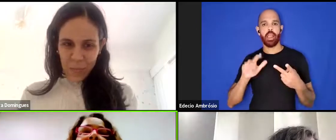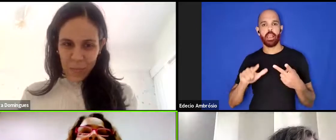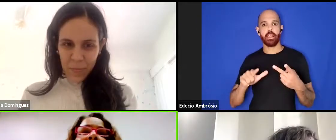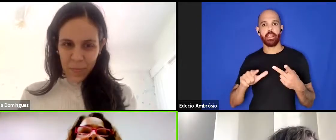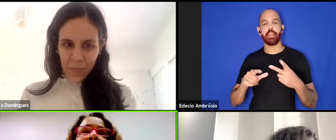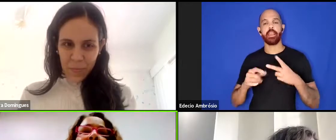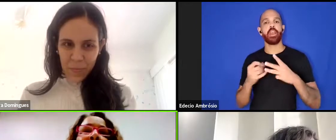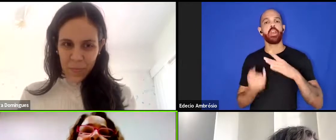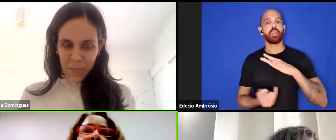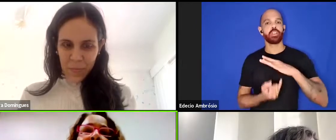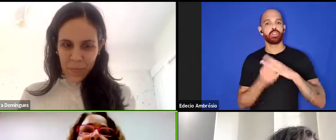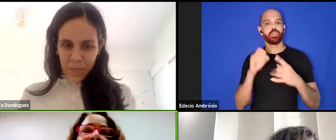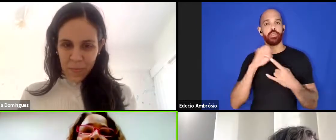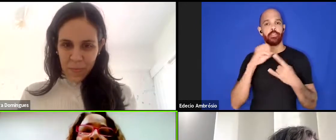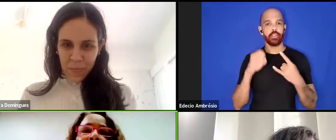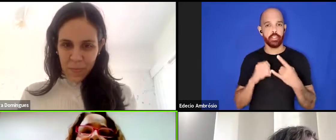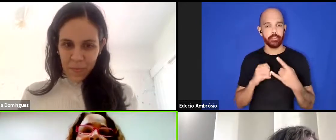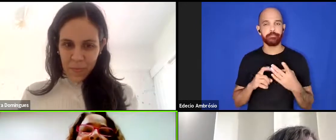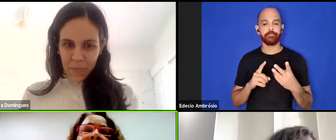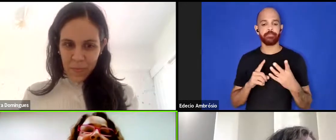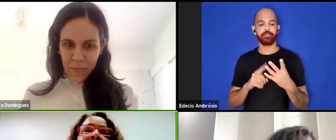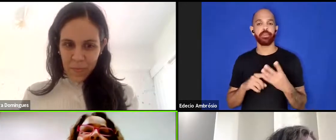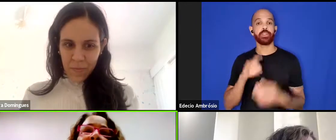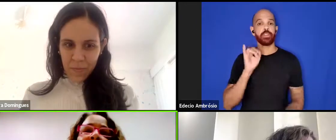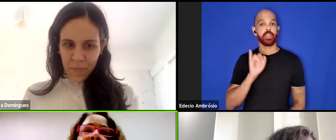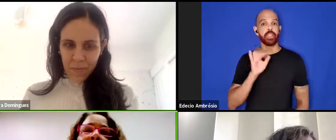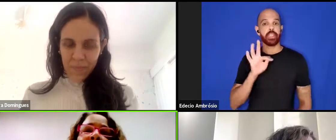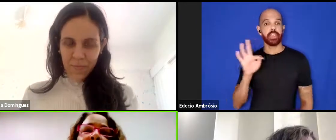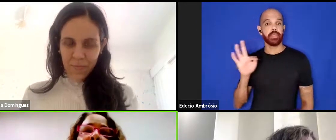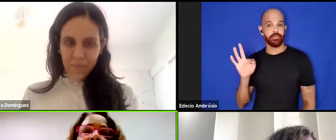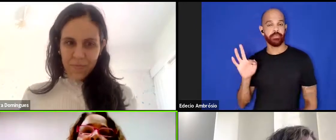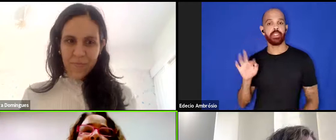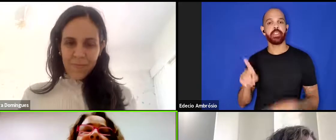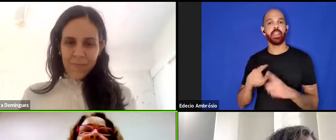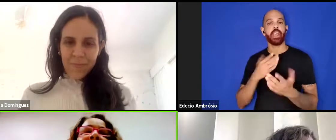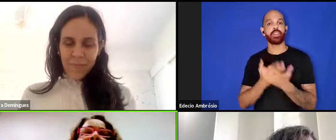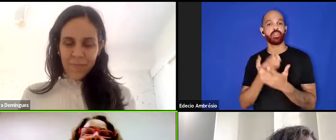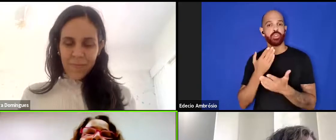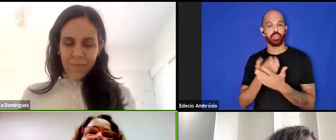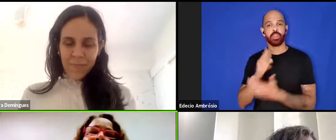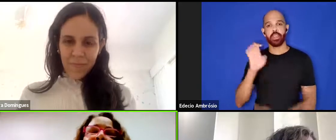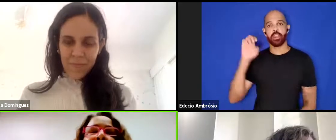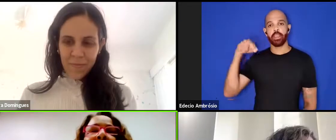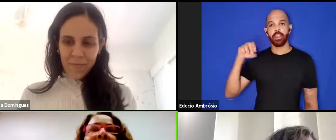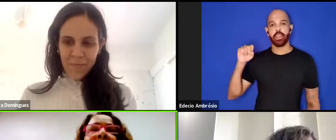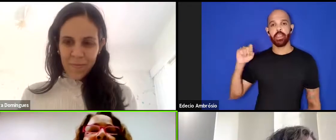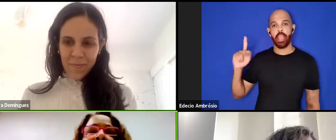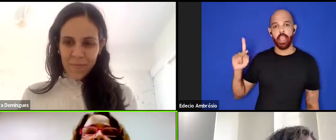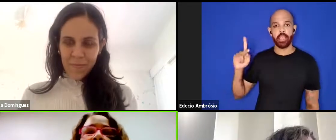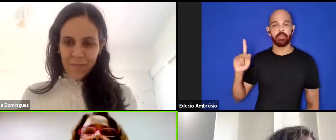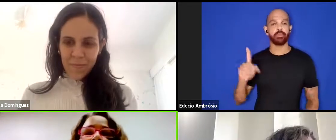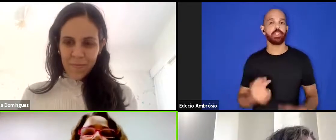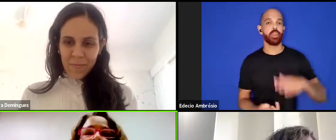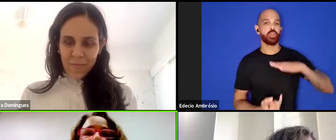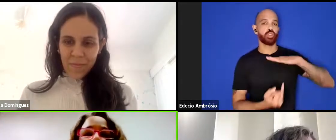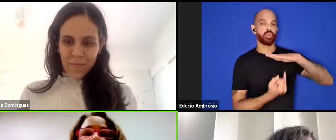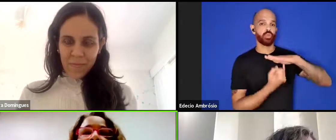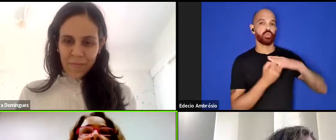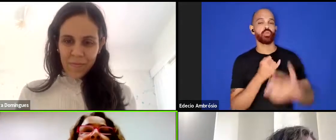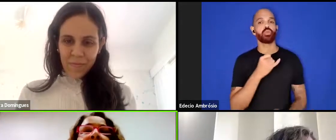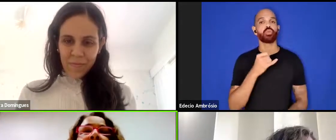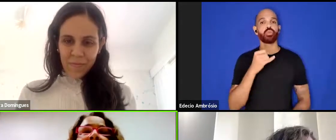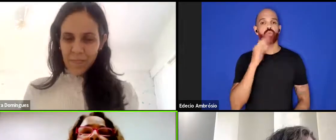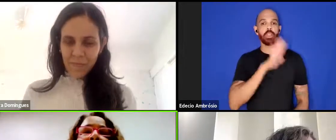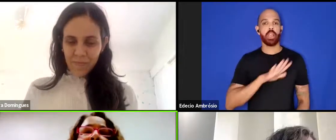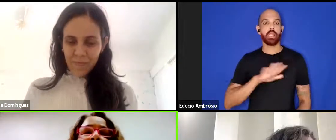Cruz, ao Instituto Fernandes Figueira, à Escola Nacional de Saúde Pública, ao Instituto Nacional de